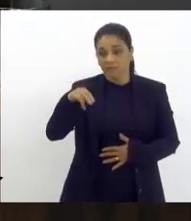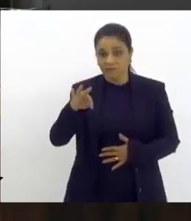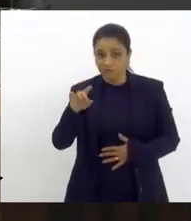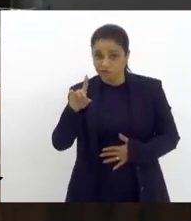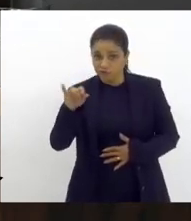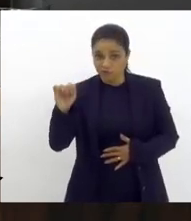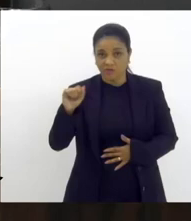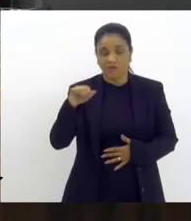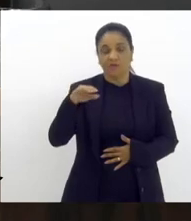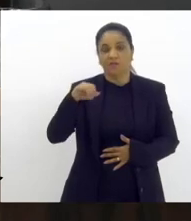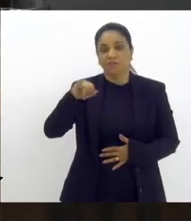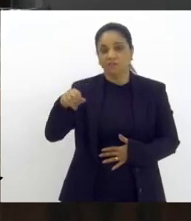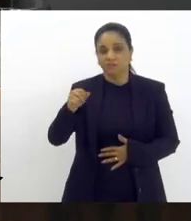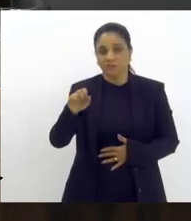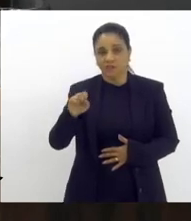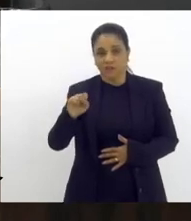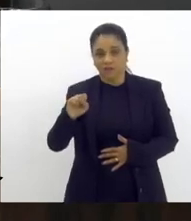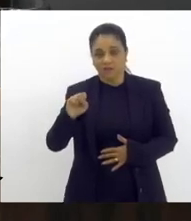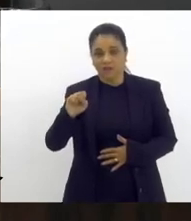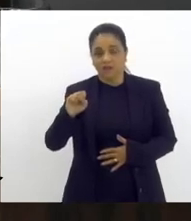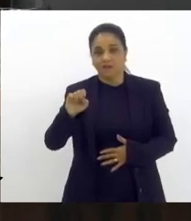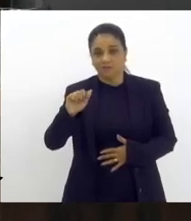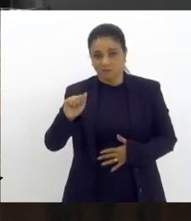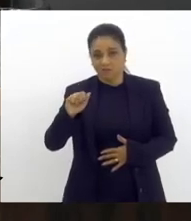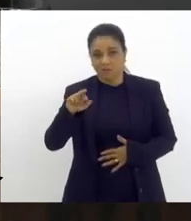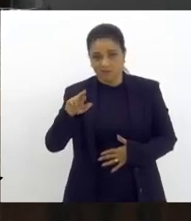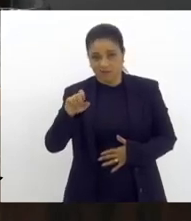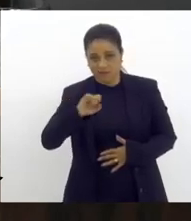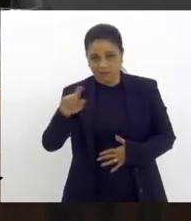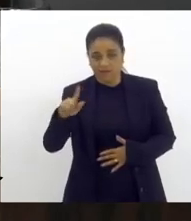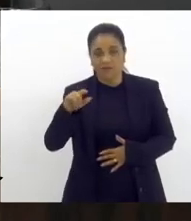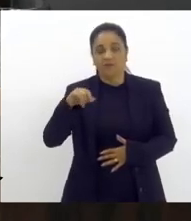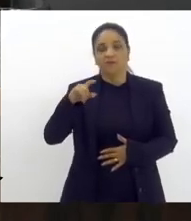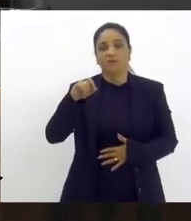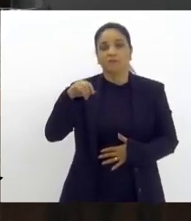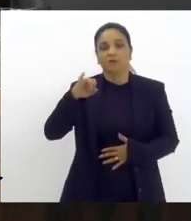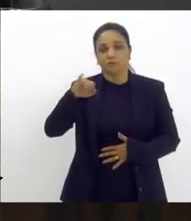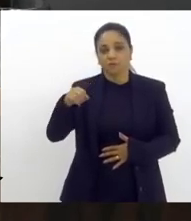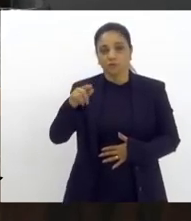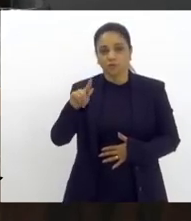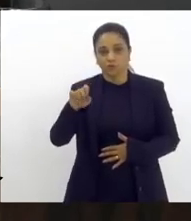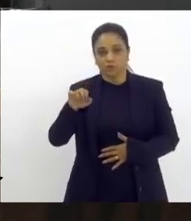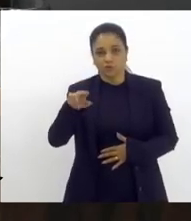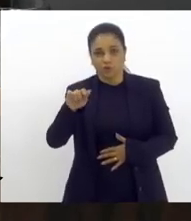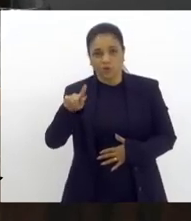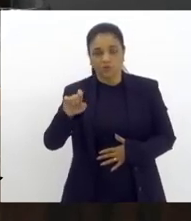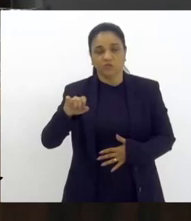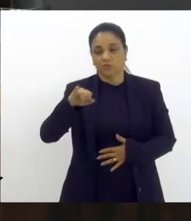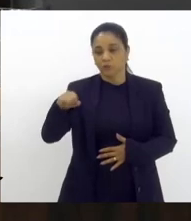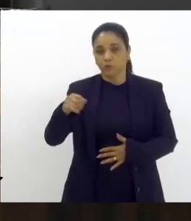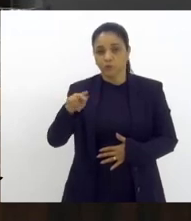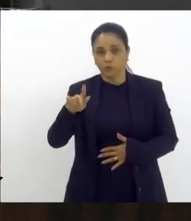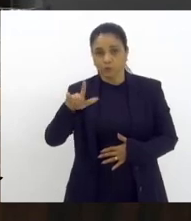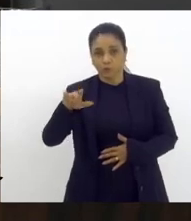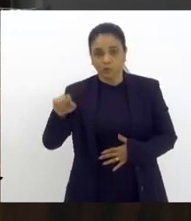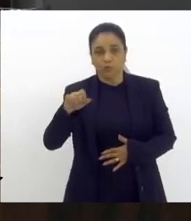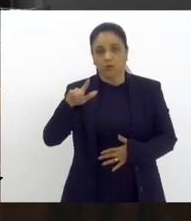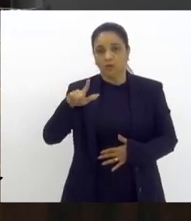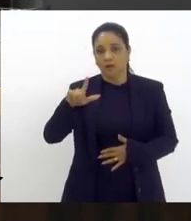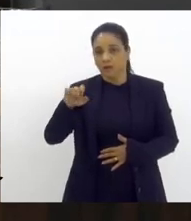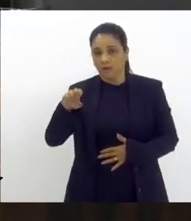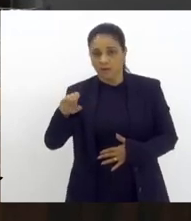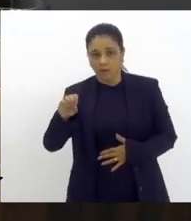Deputado Jair Bittencourt deputado Jorge Felipe Neto Deputado Júlio Rocha deputado Léo Vieira